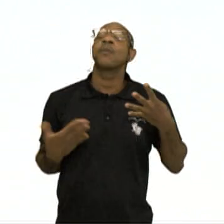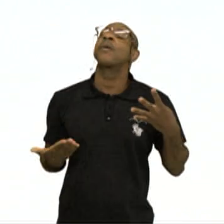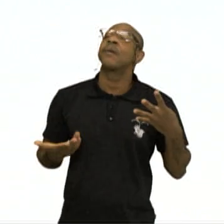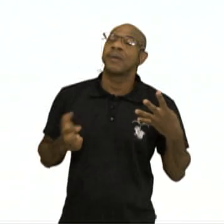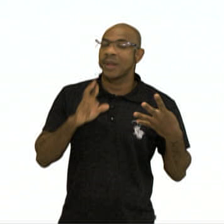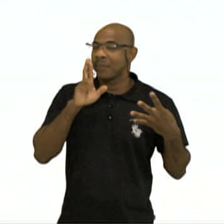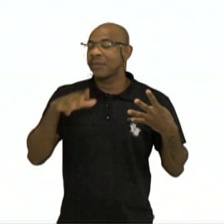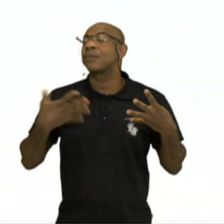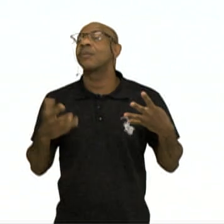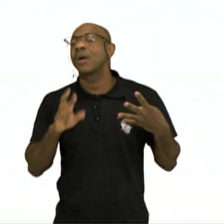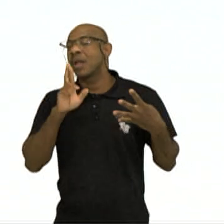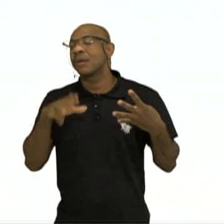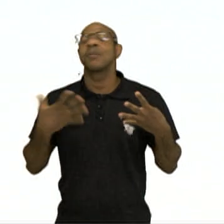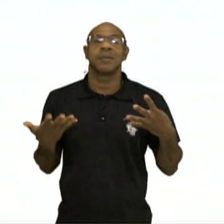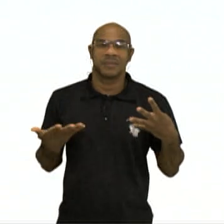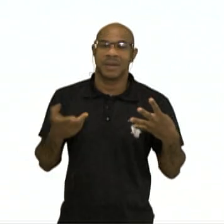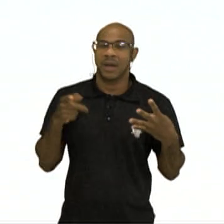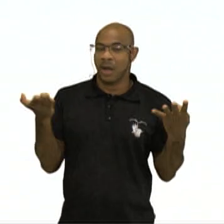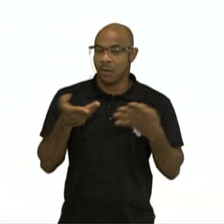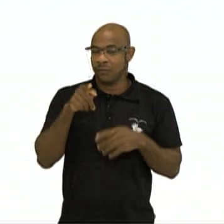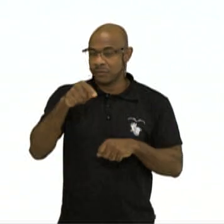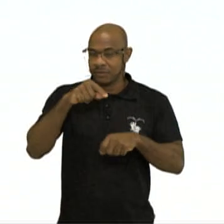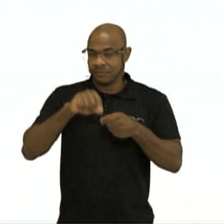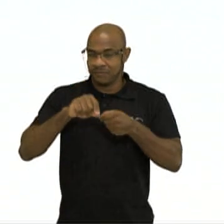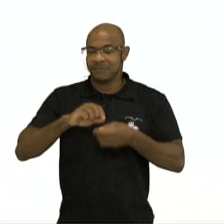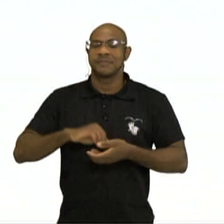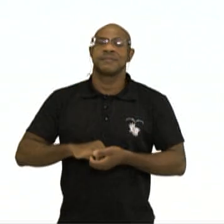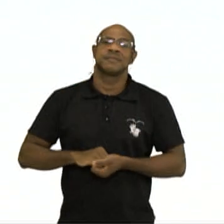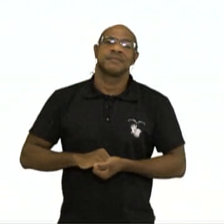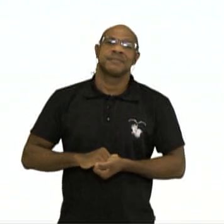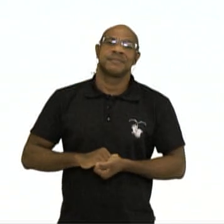como responder? É a sua vez.